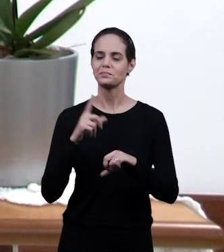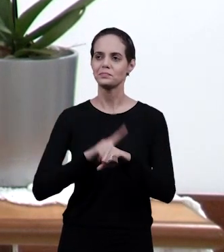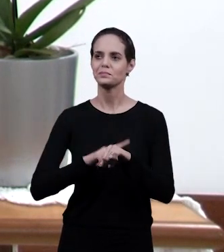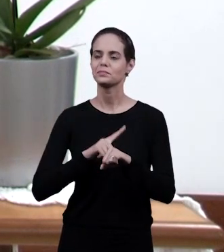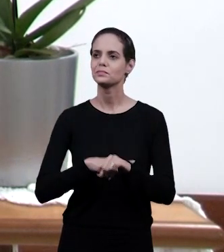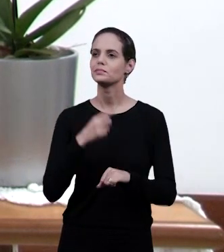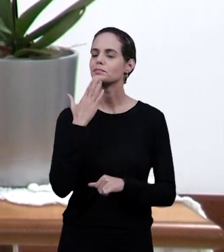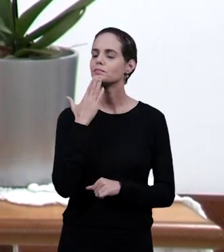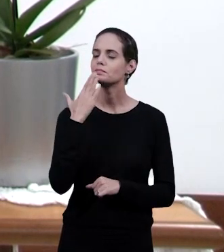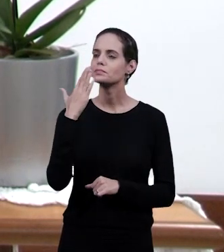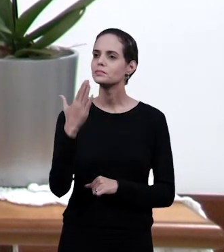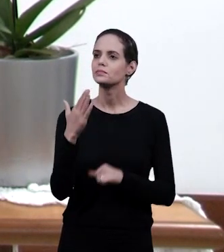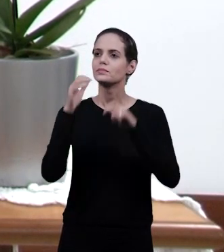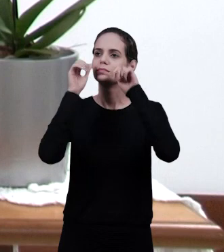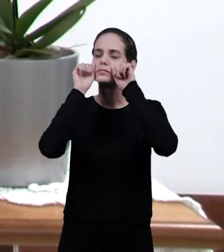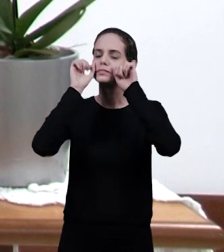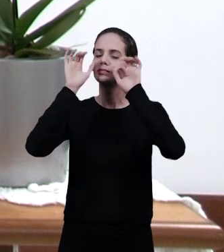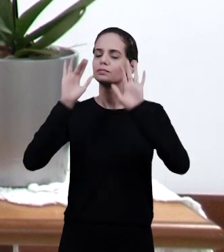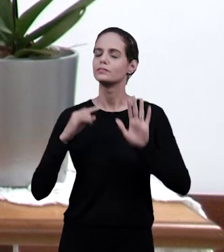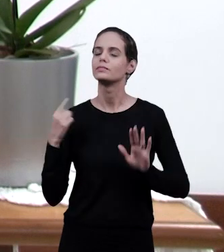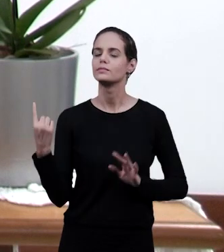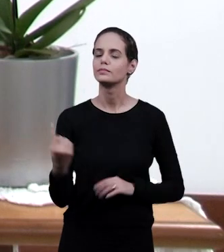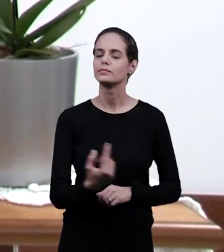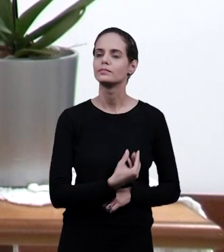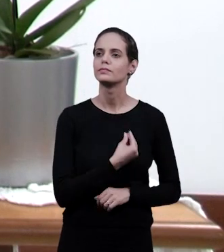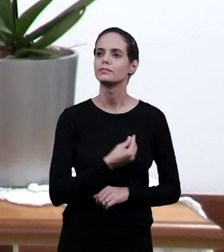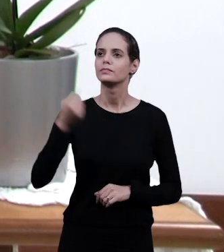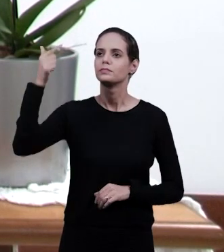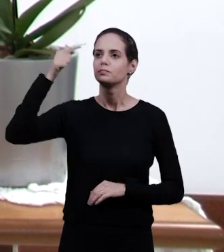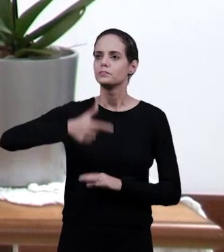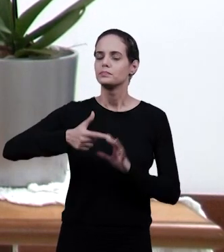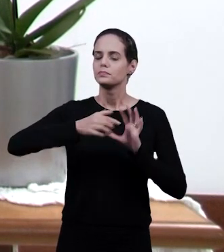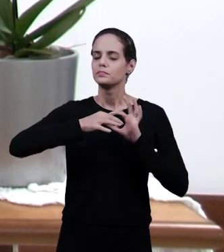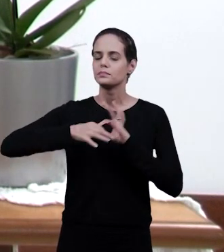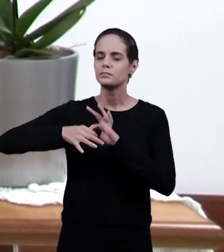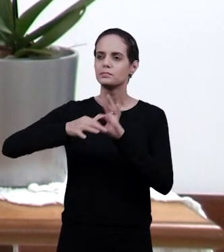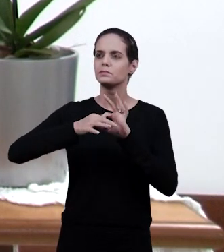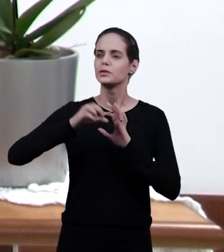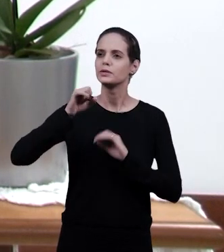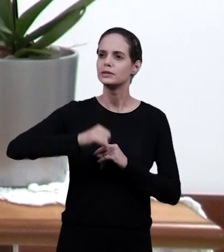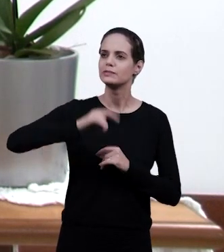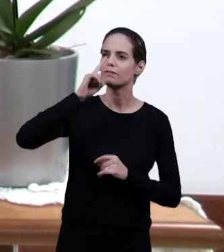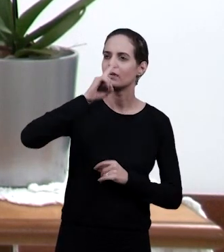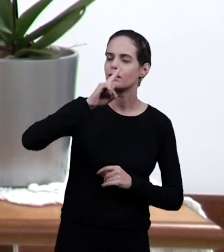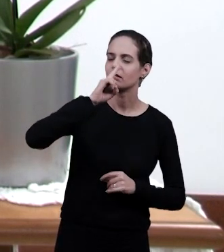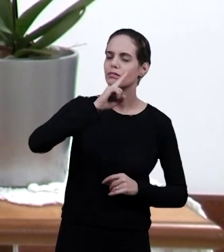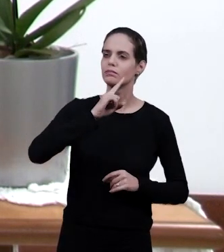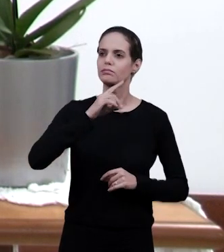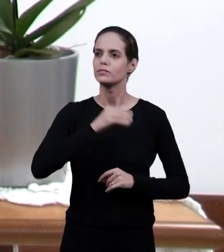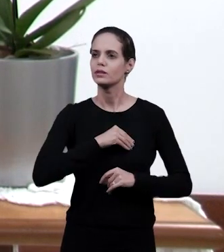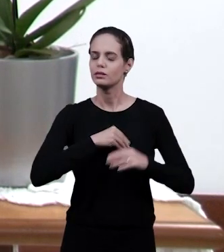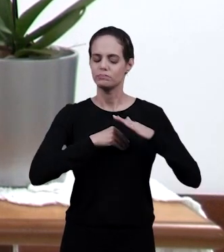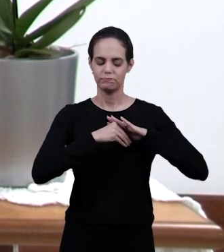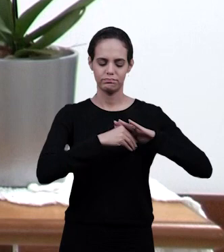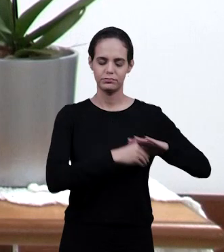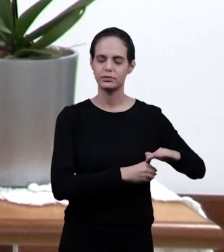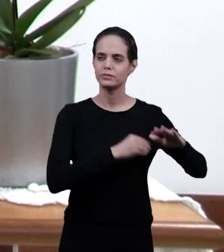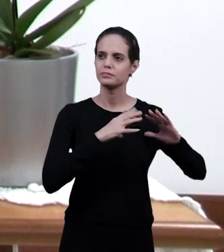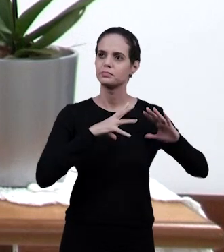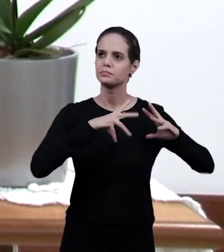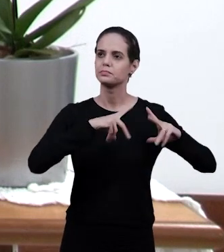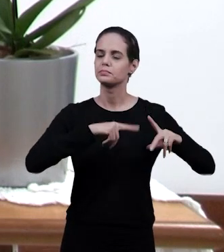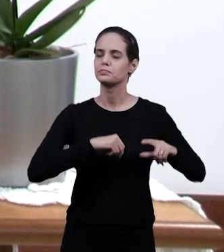pedimos uma bênção para que a nossa comunhão contigo seja renovada, toda e qualquer falha da nossa parte seja apagada, toda e